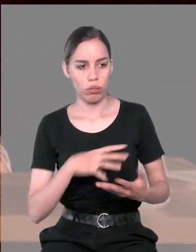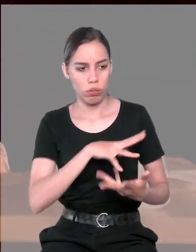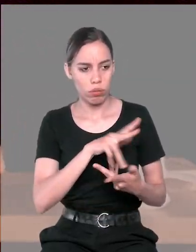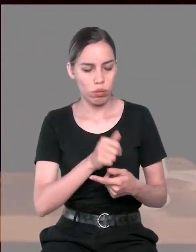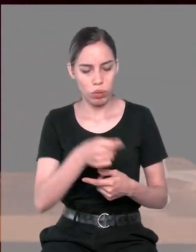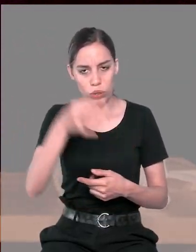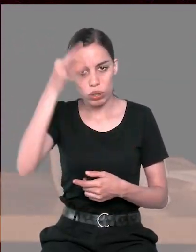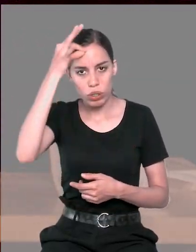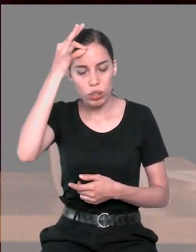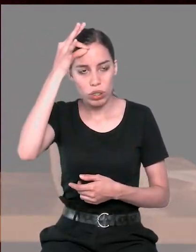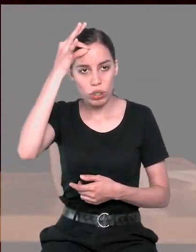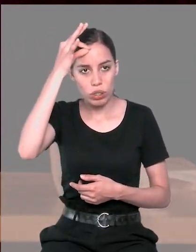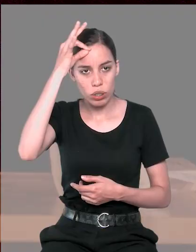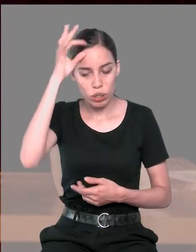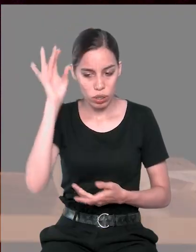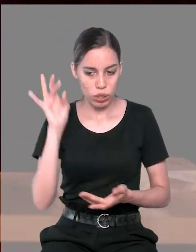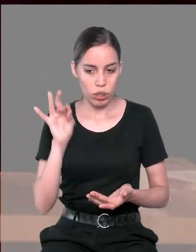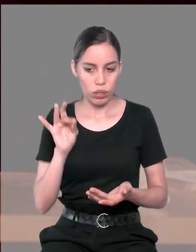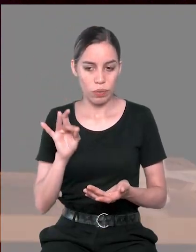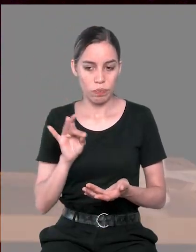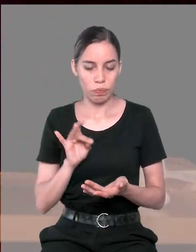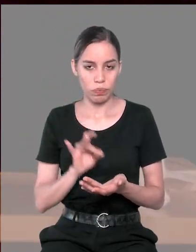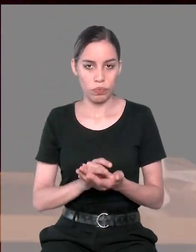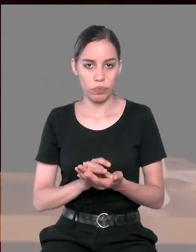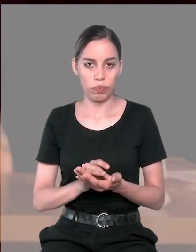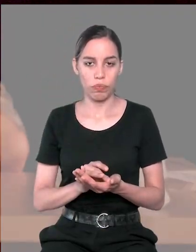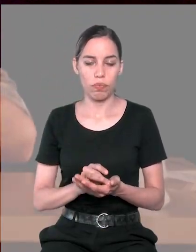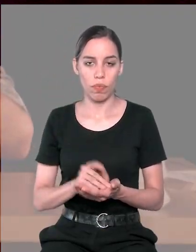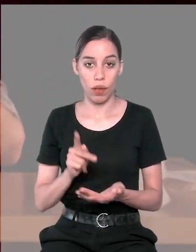o espírito sai. Na verdade, o que